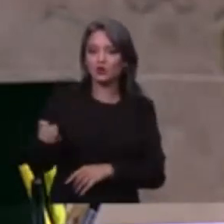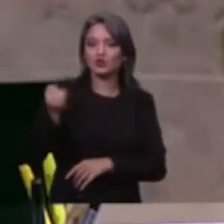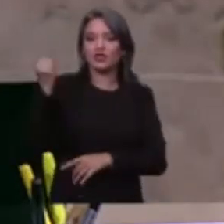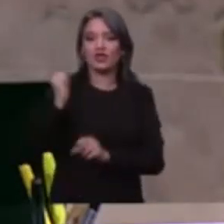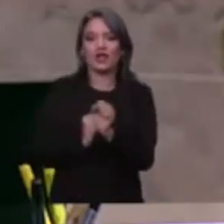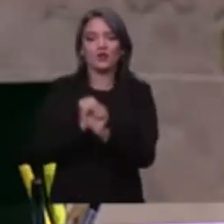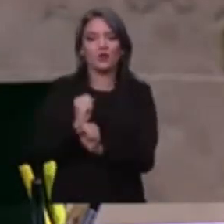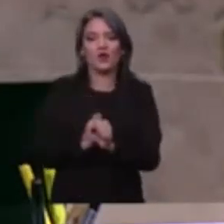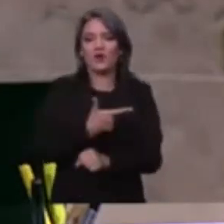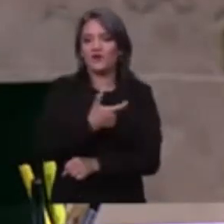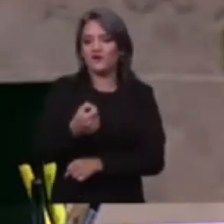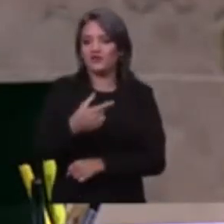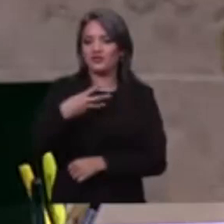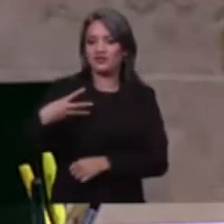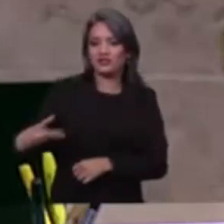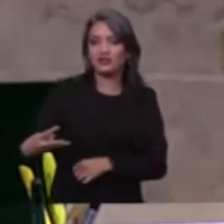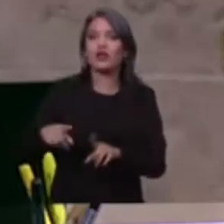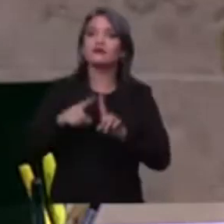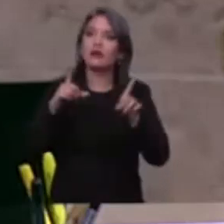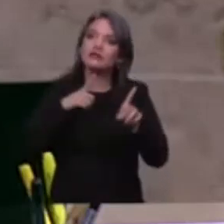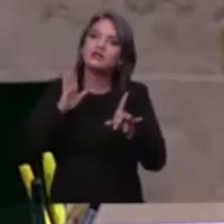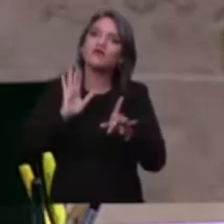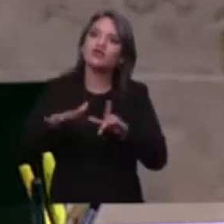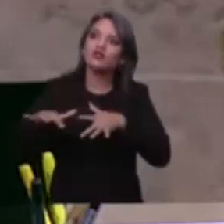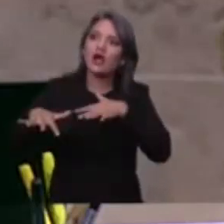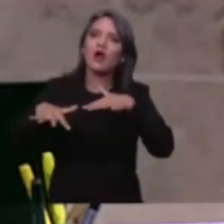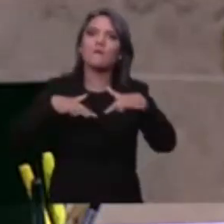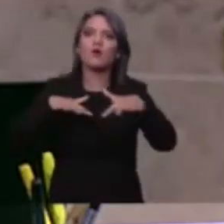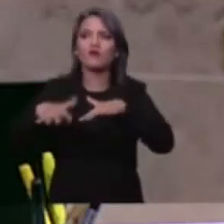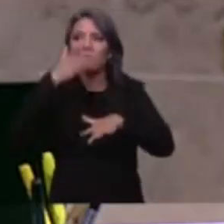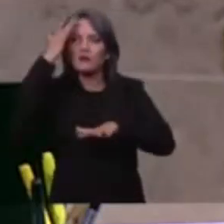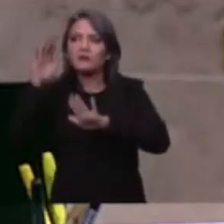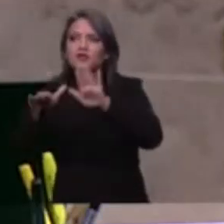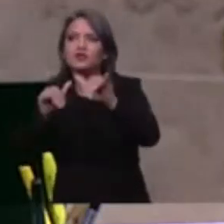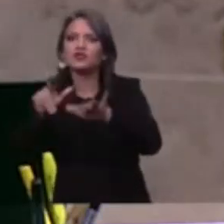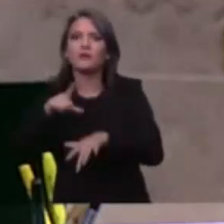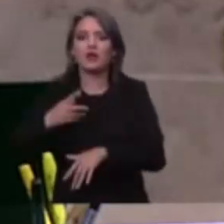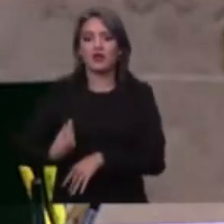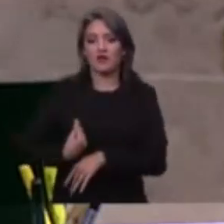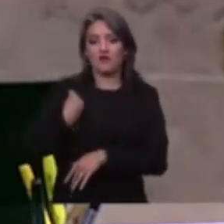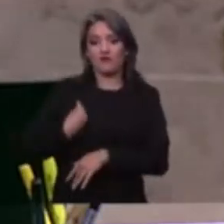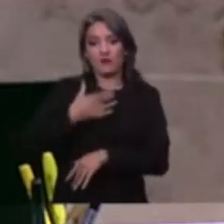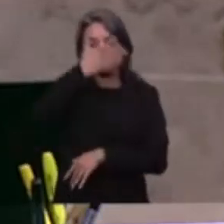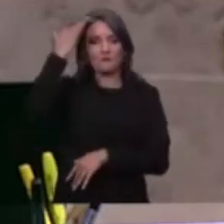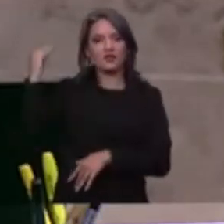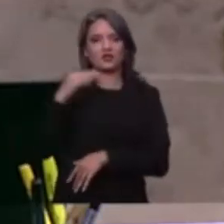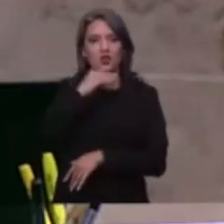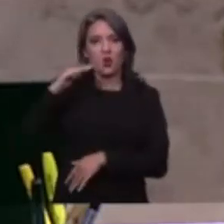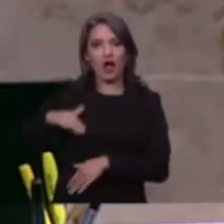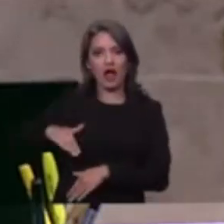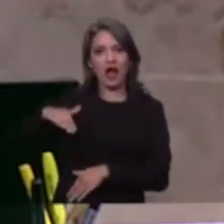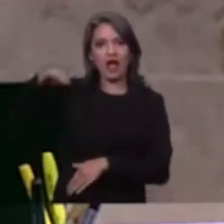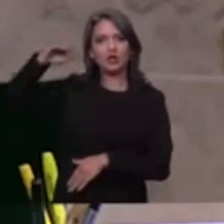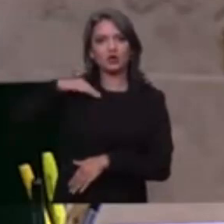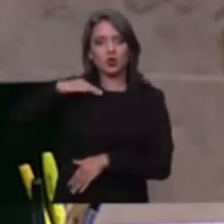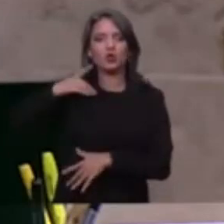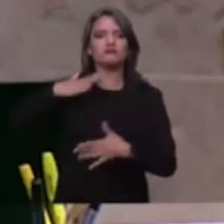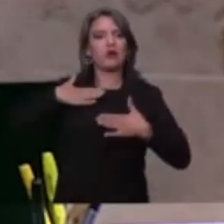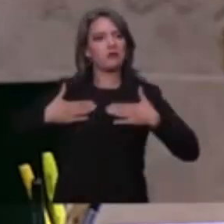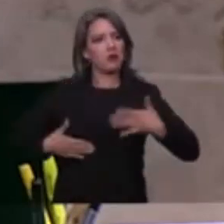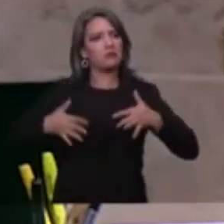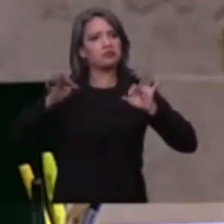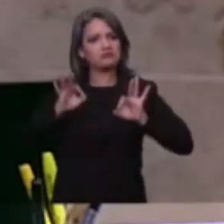de 2023, e que havia uma mobilização pela presença de, aspas, adultos em boa condição